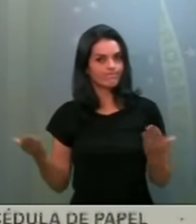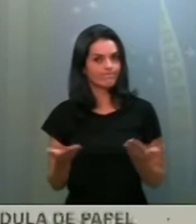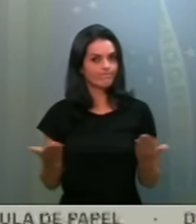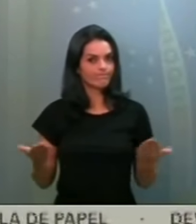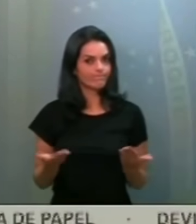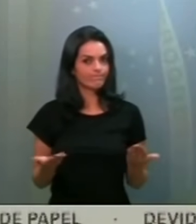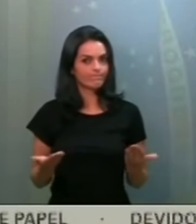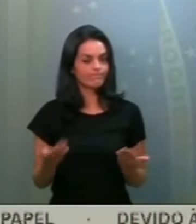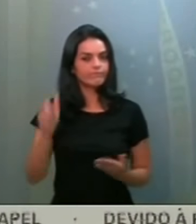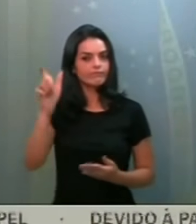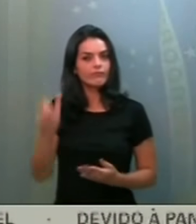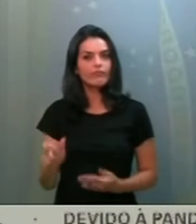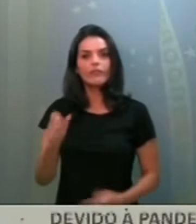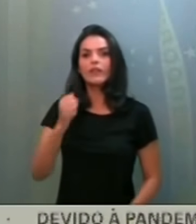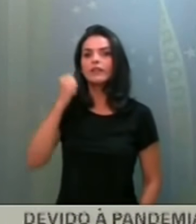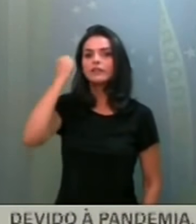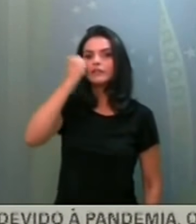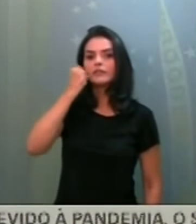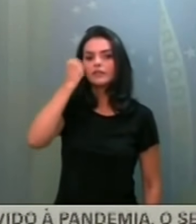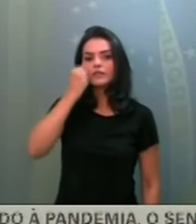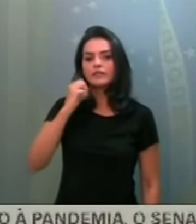embora o senador